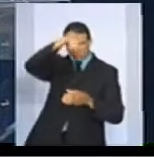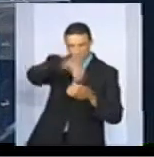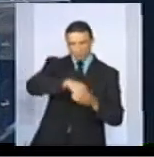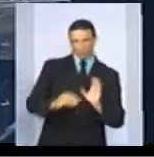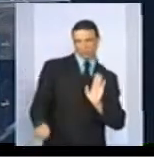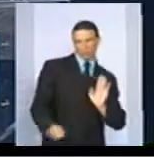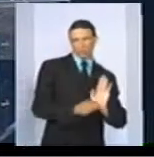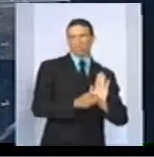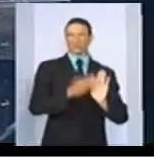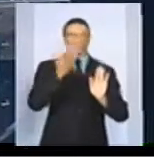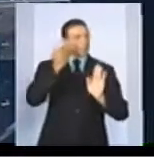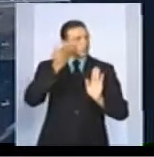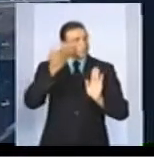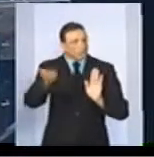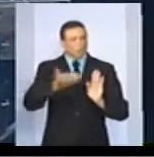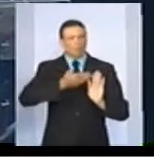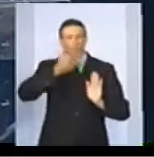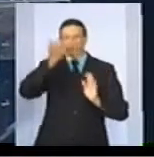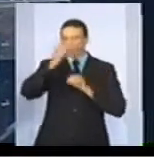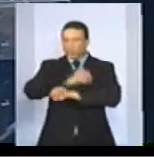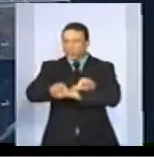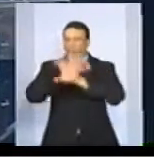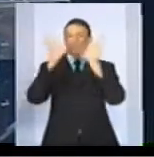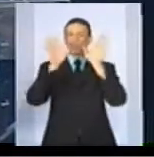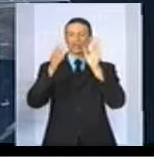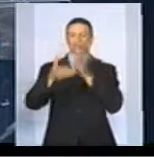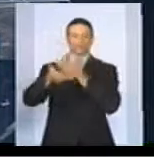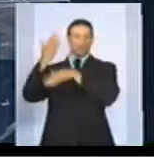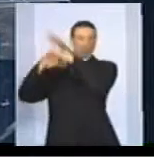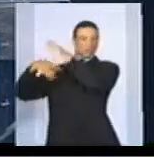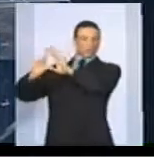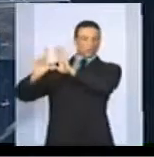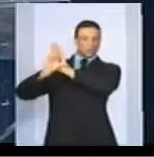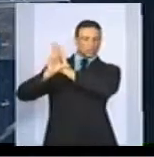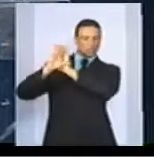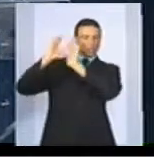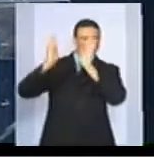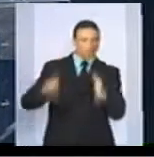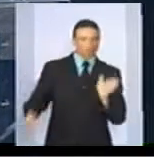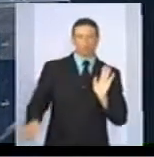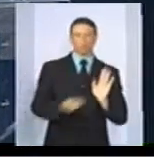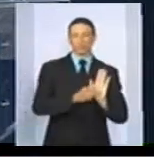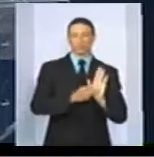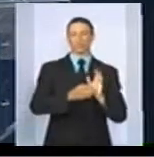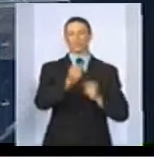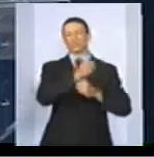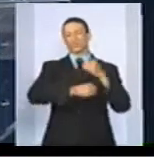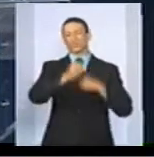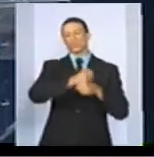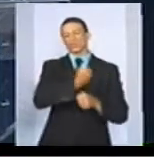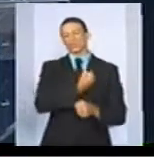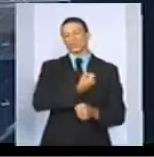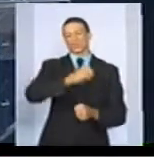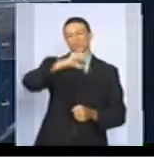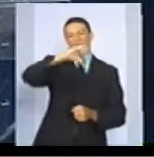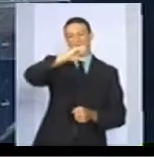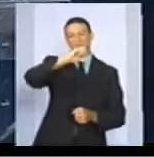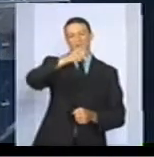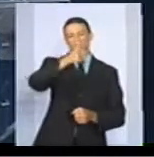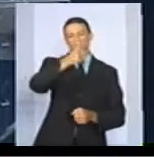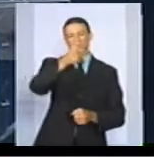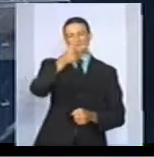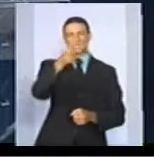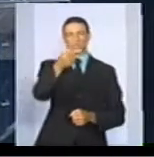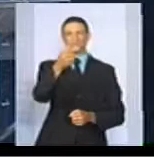modo explícito também em lei anterior e vigente a de número 9784 de